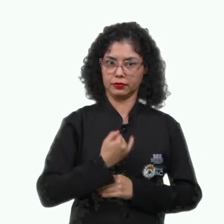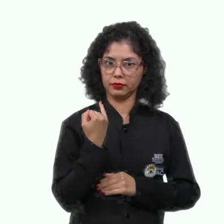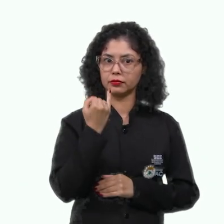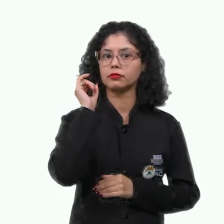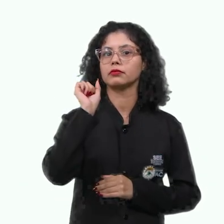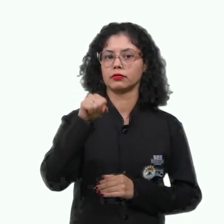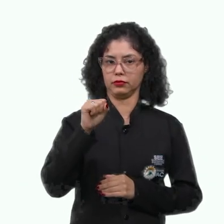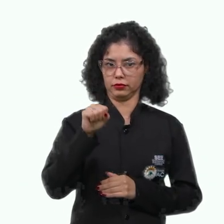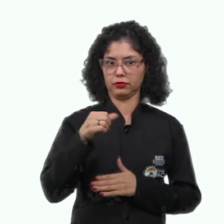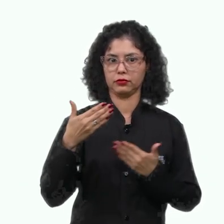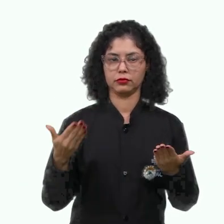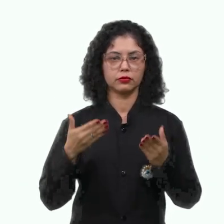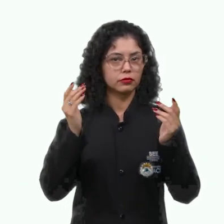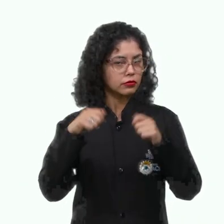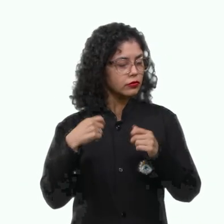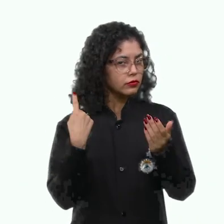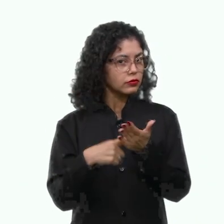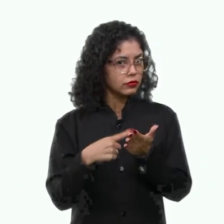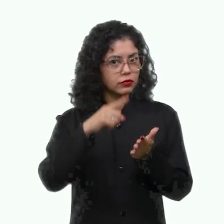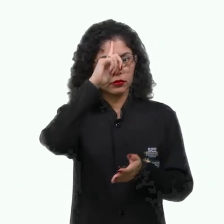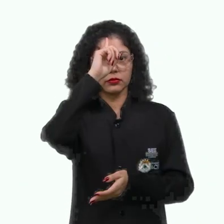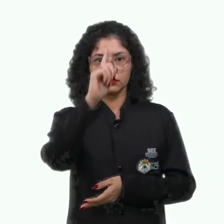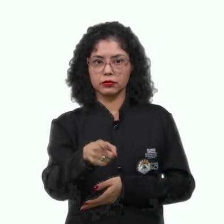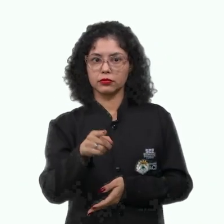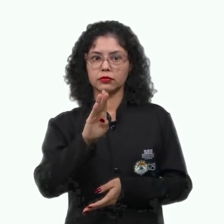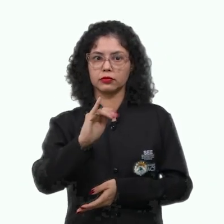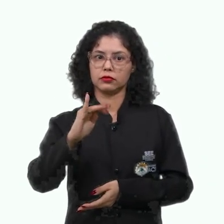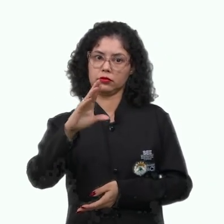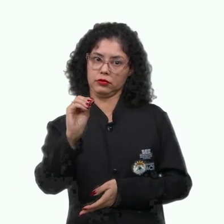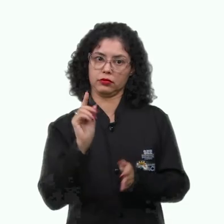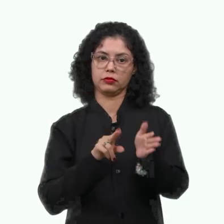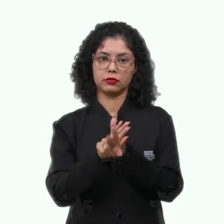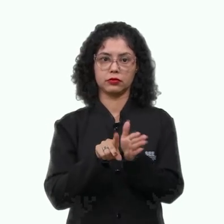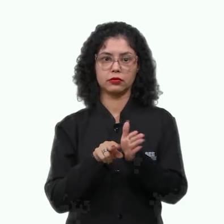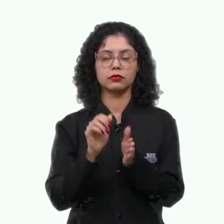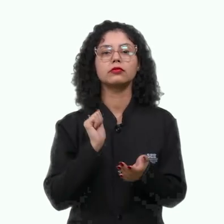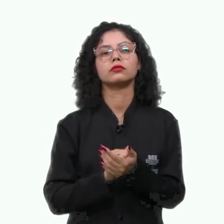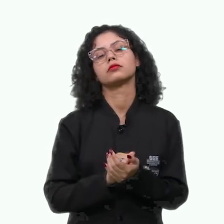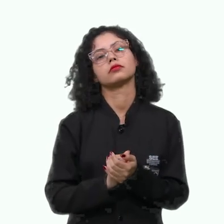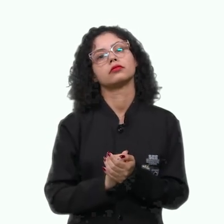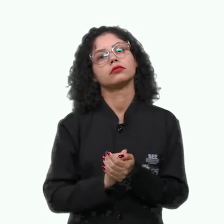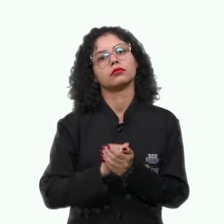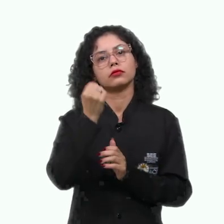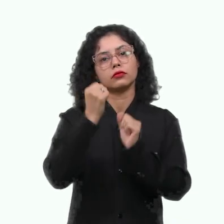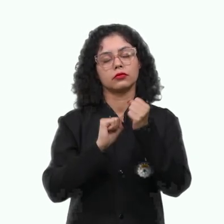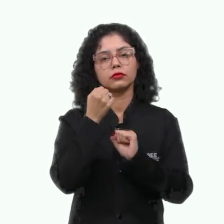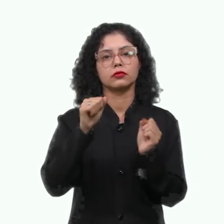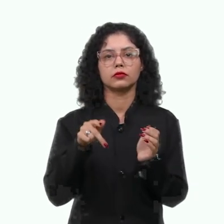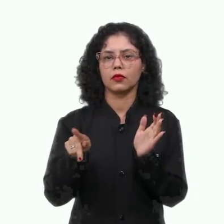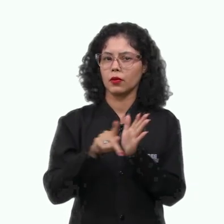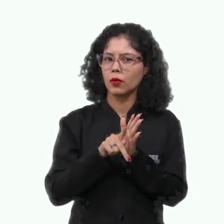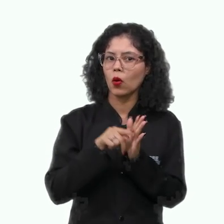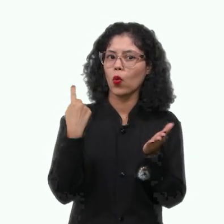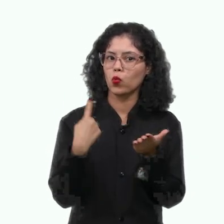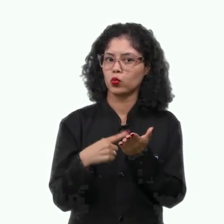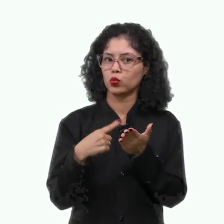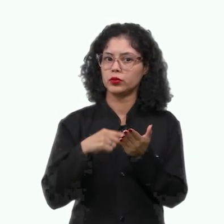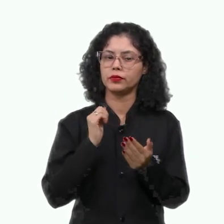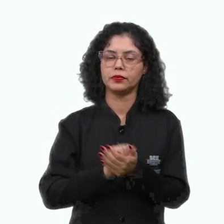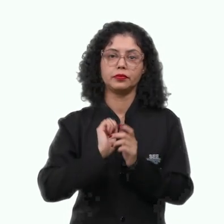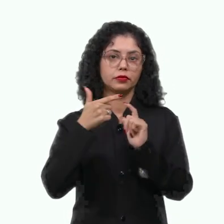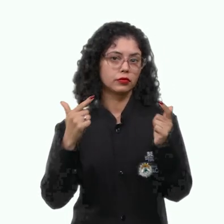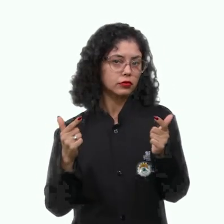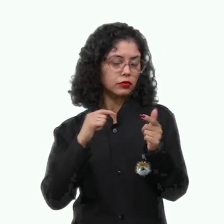Sim, o Brasil é considerado líder mundial em biofábricas aplicadas à agricultura tropical, porque combina